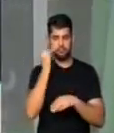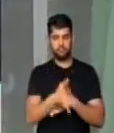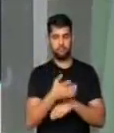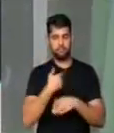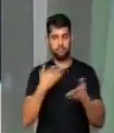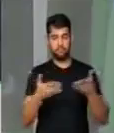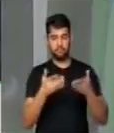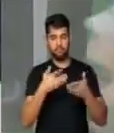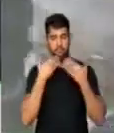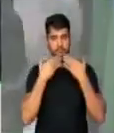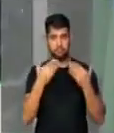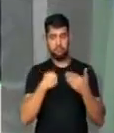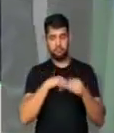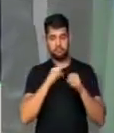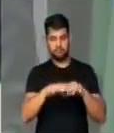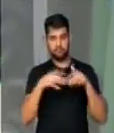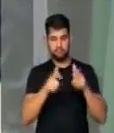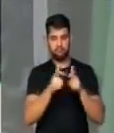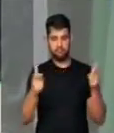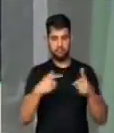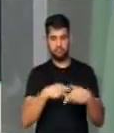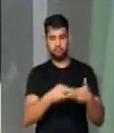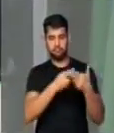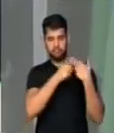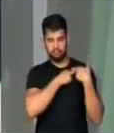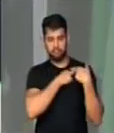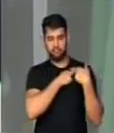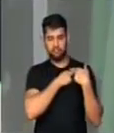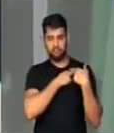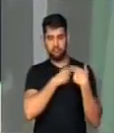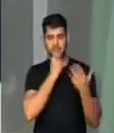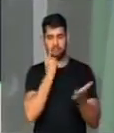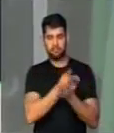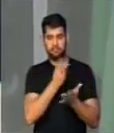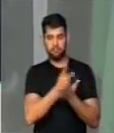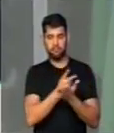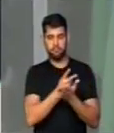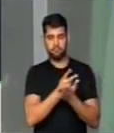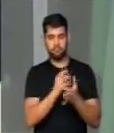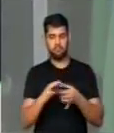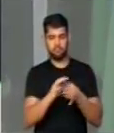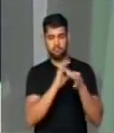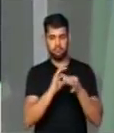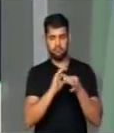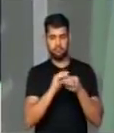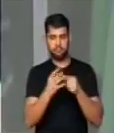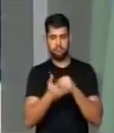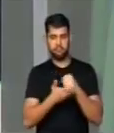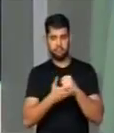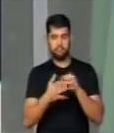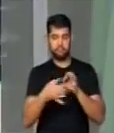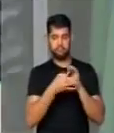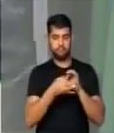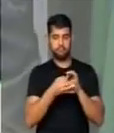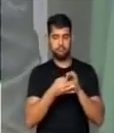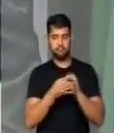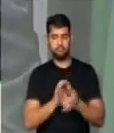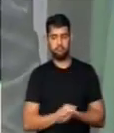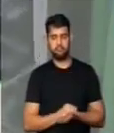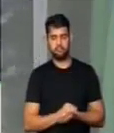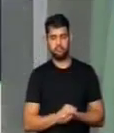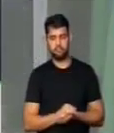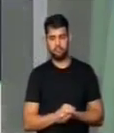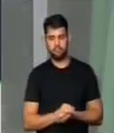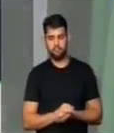e mostrar que nós temos um parlamento que é grande, que é responsável, com uma base que é unida, que, acima de tudo...